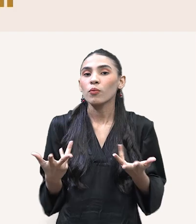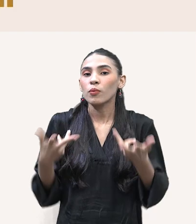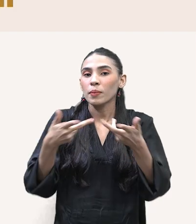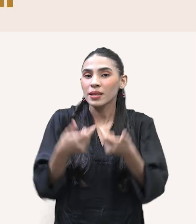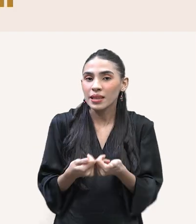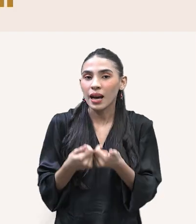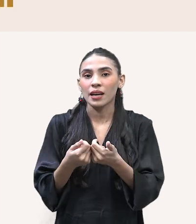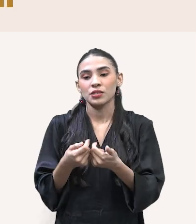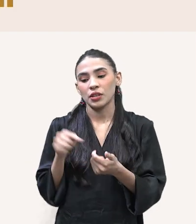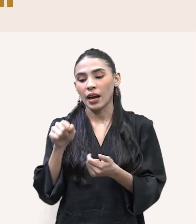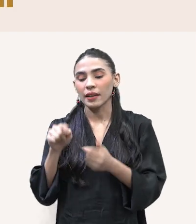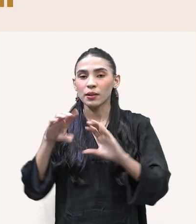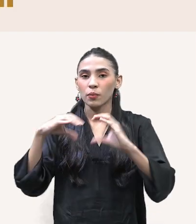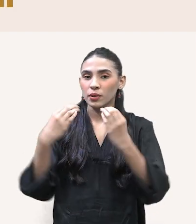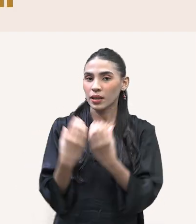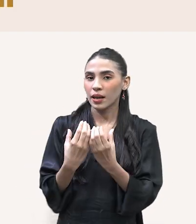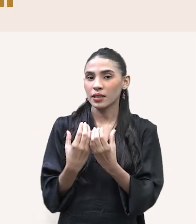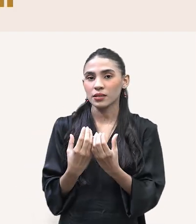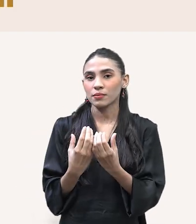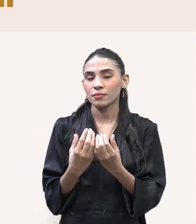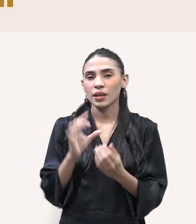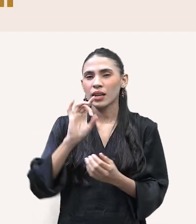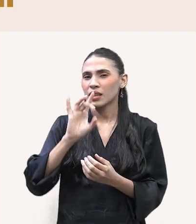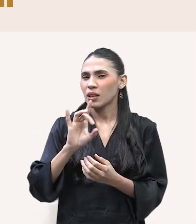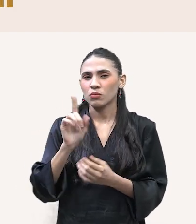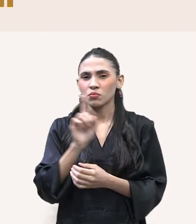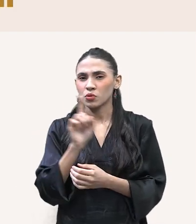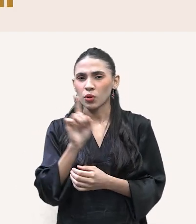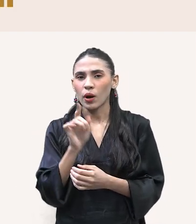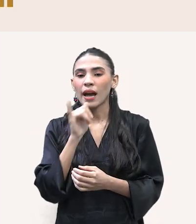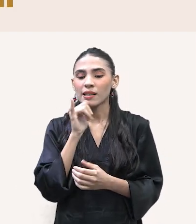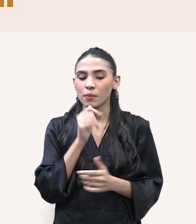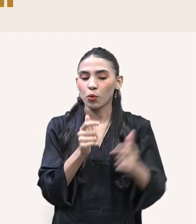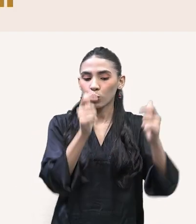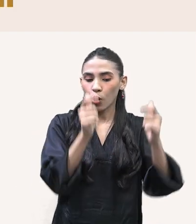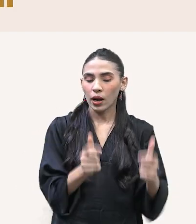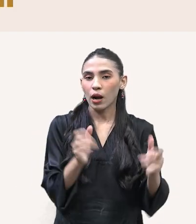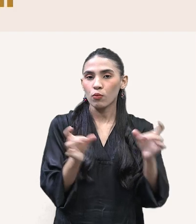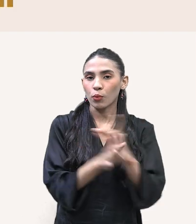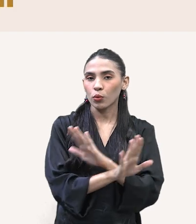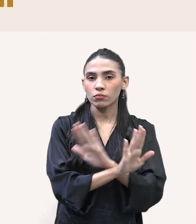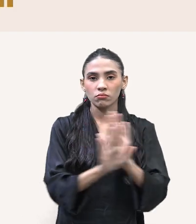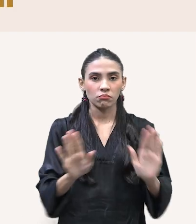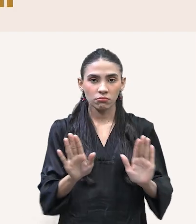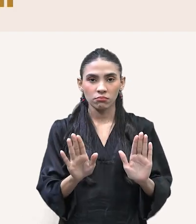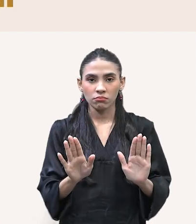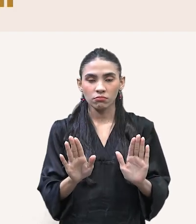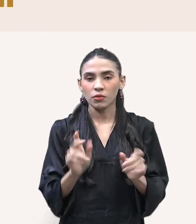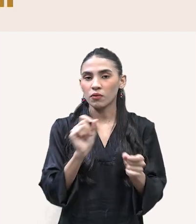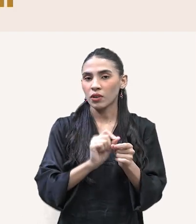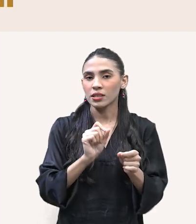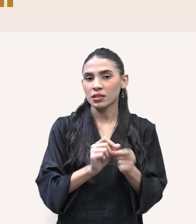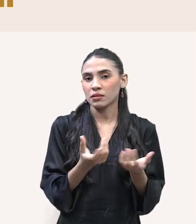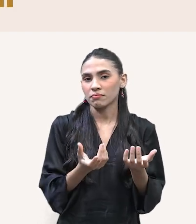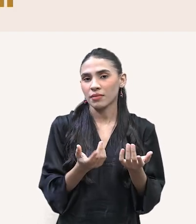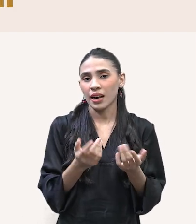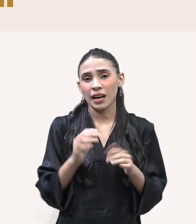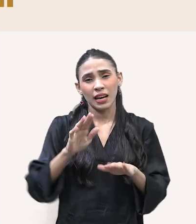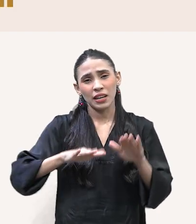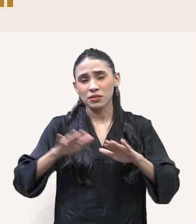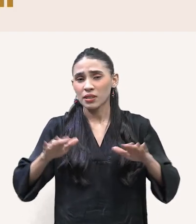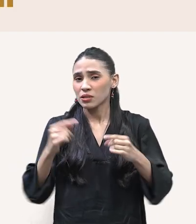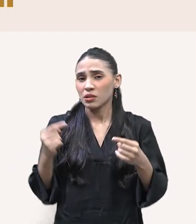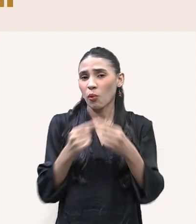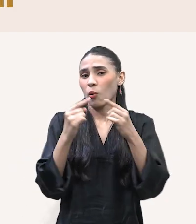daquela comunidade, né? Ele não pode simplesmente chegar, se instalar naquela comunidade e querer fazer algo que não vá de